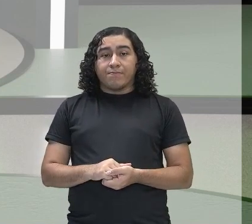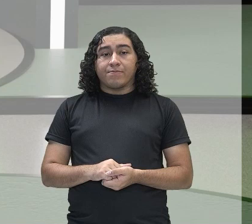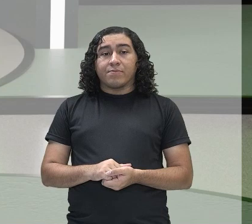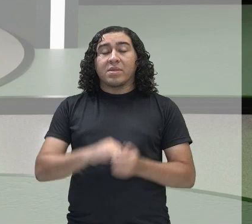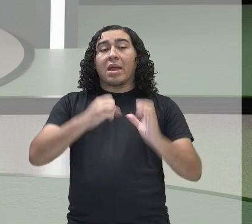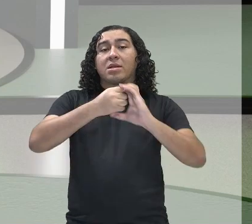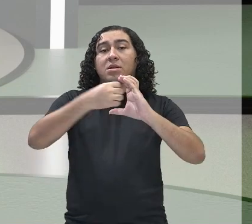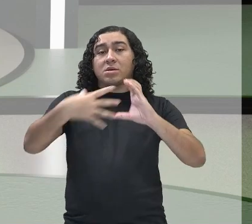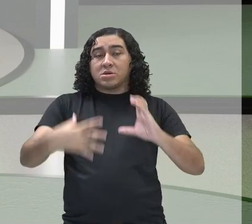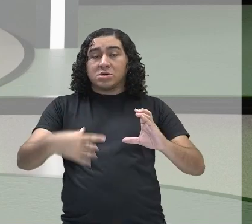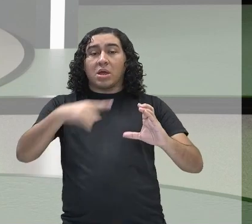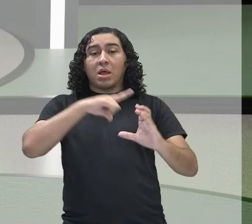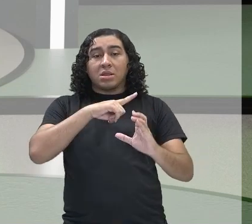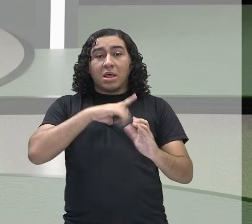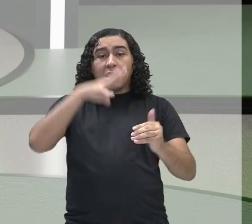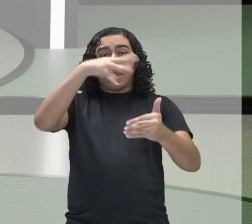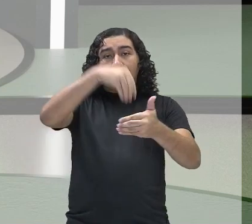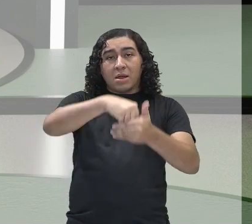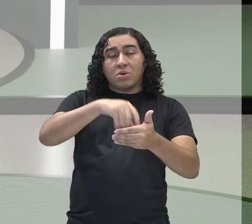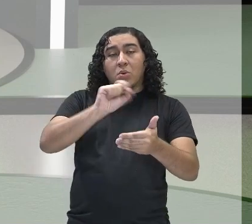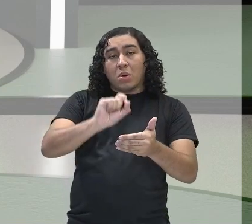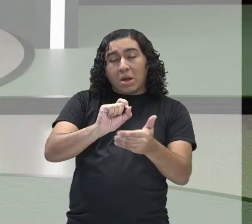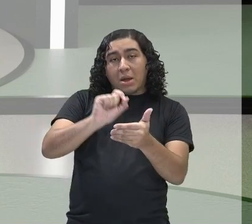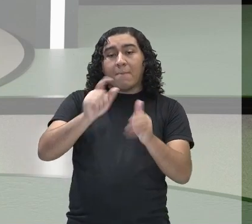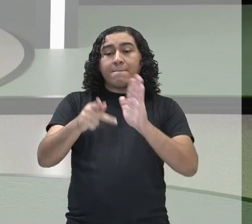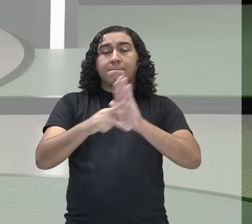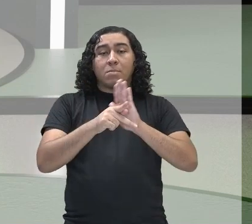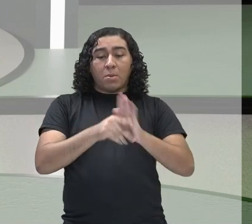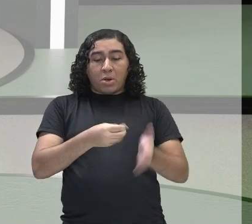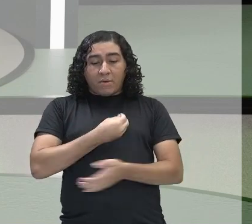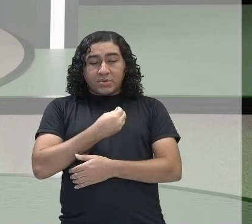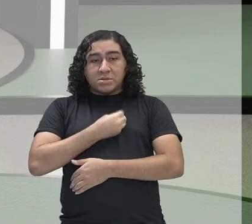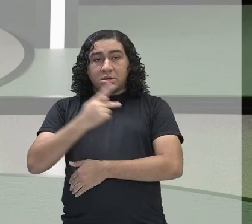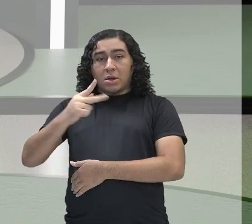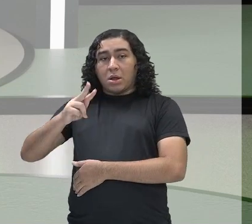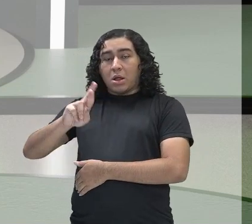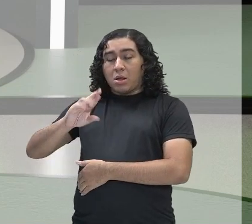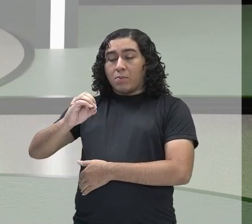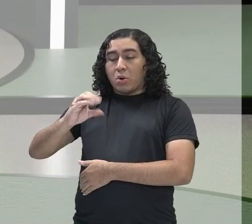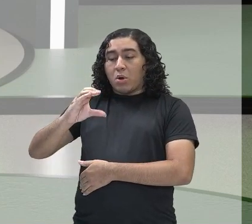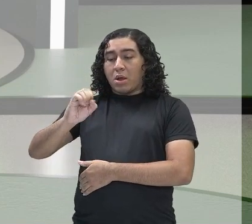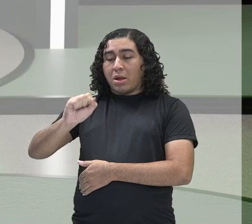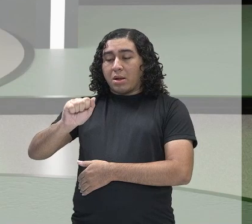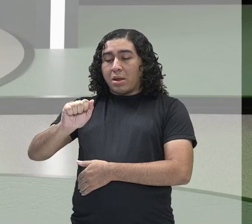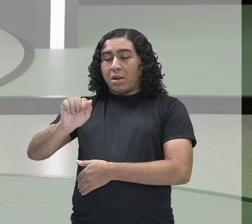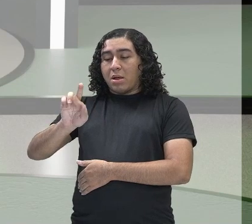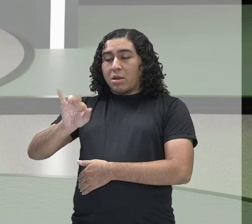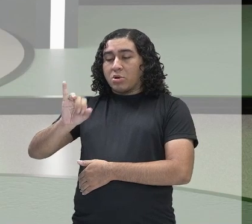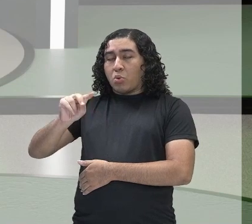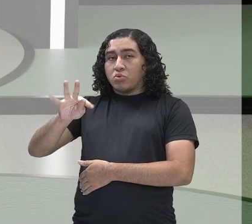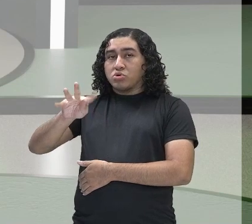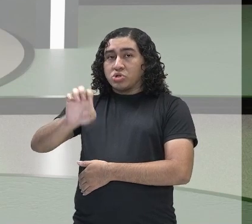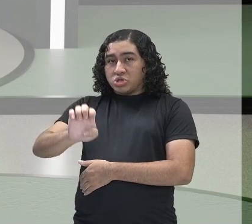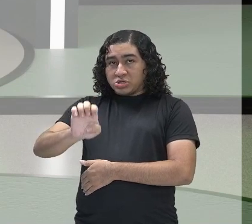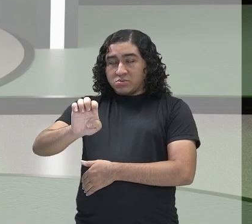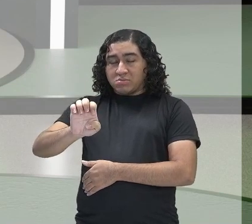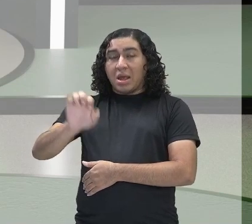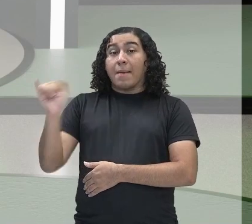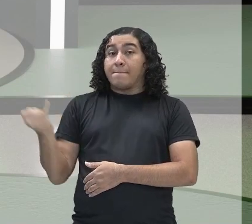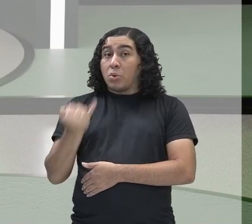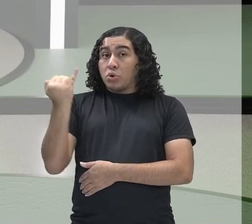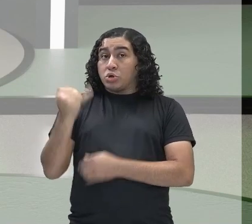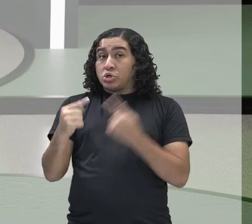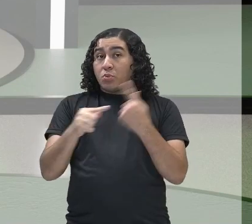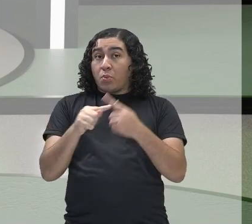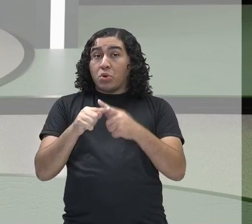ter organismos procariontes essa característica que é bem importante porque dos reinos que fazem parte aí os ser